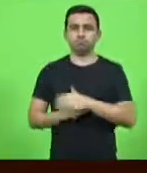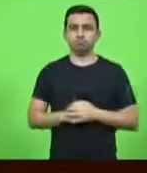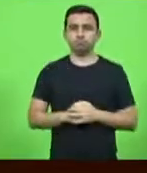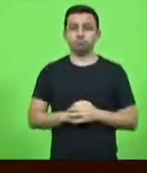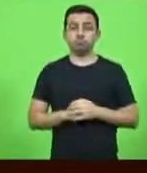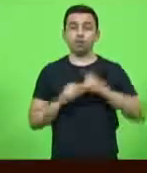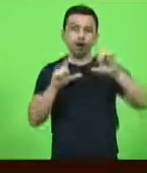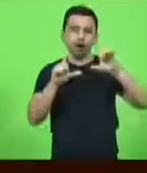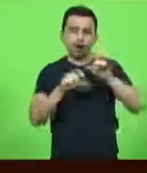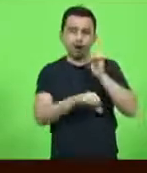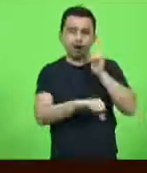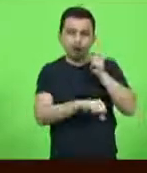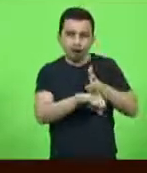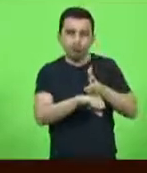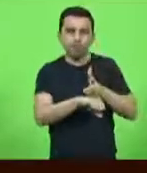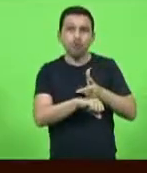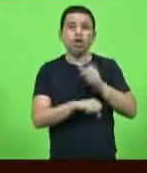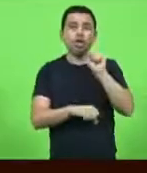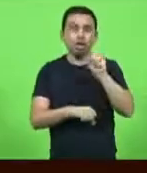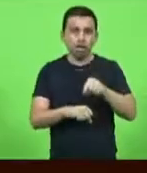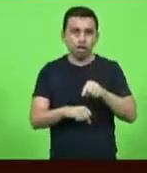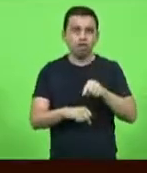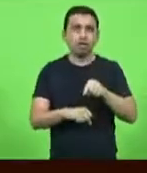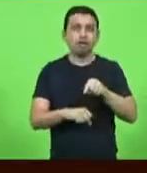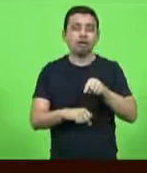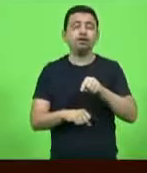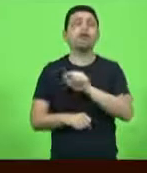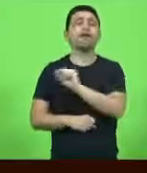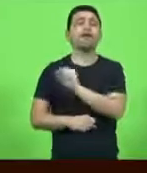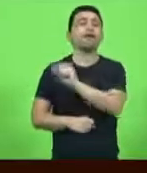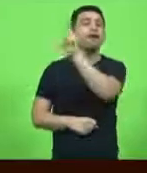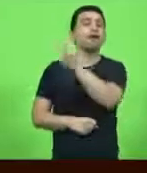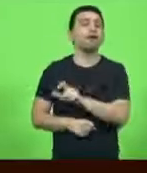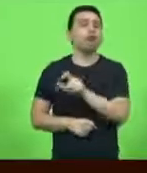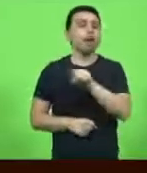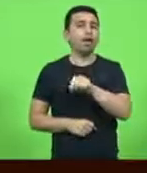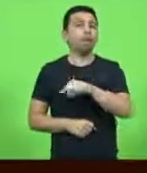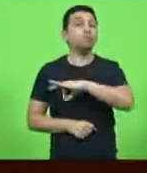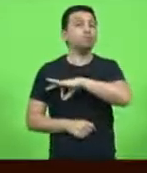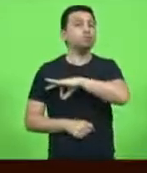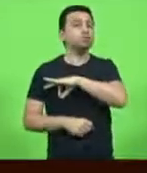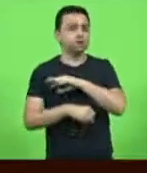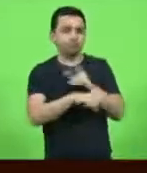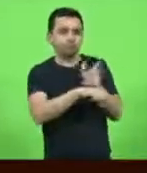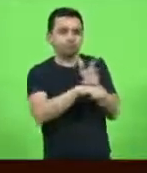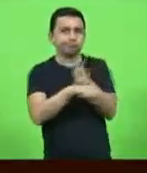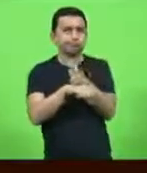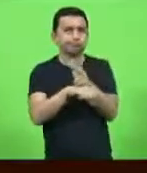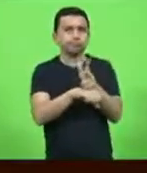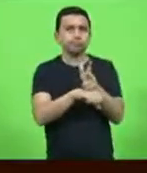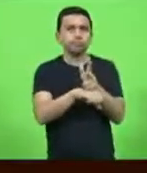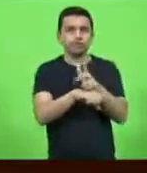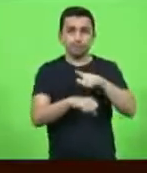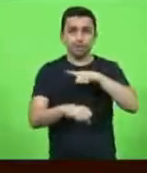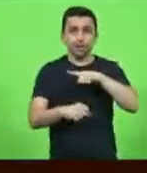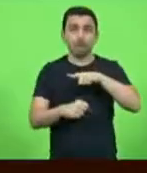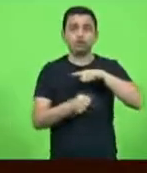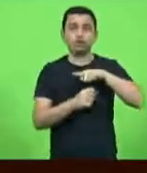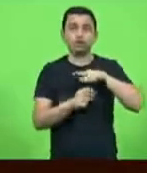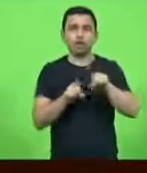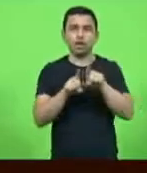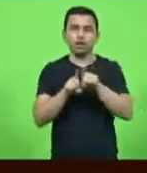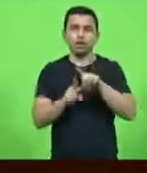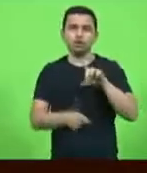gravado com equipamento e quem tava gravando era policial fizeram uma imagem de drone